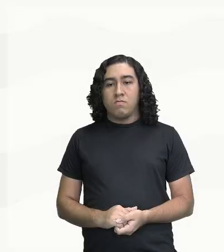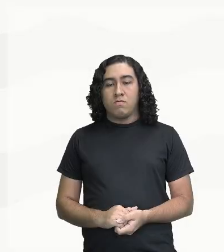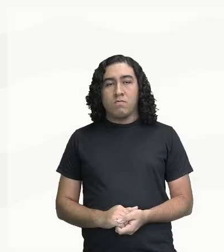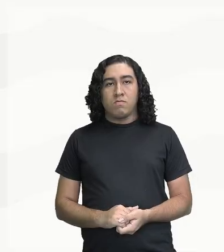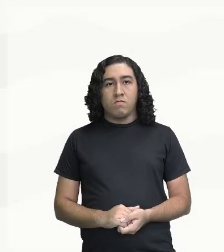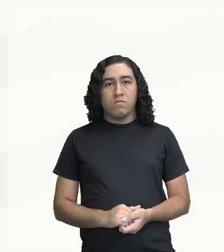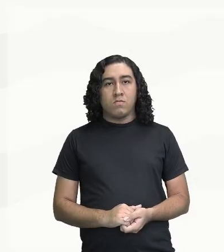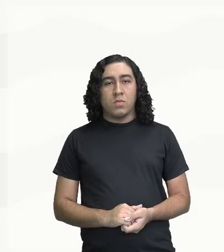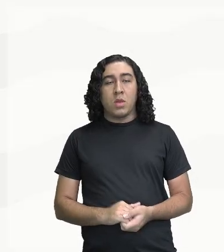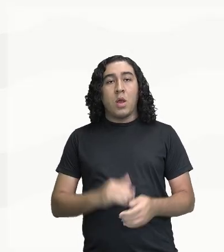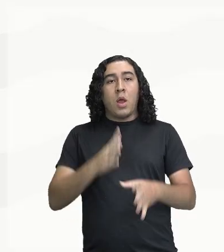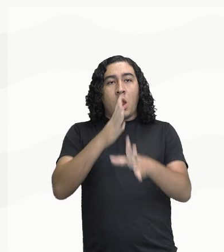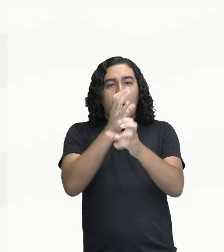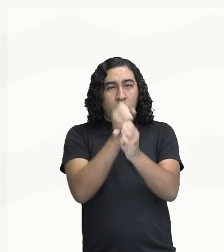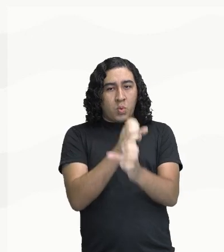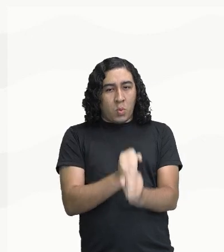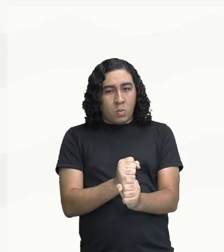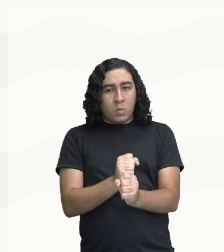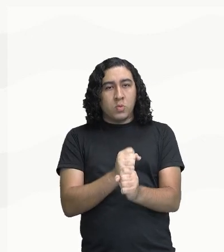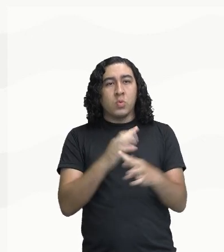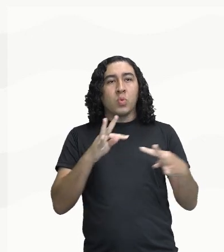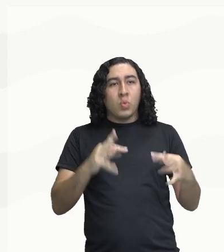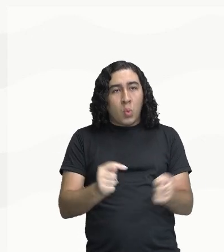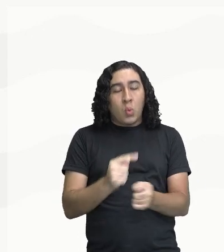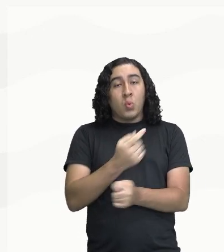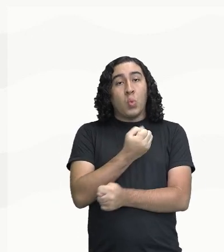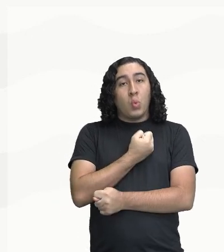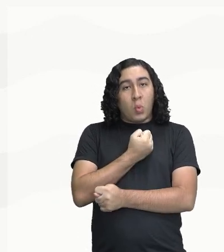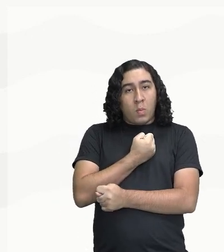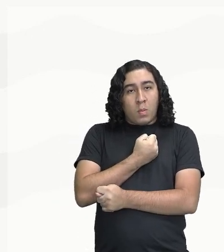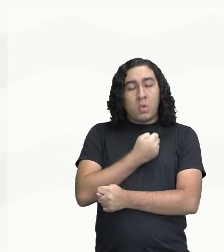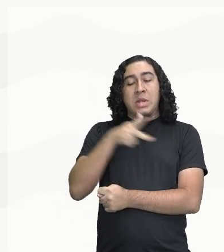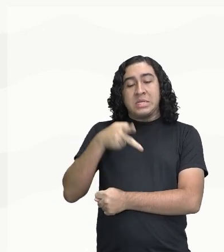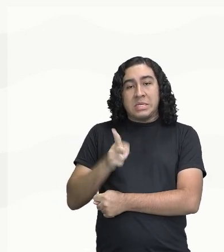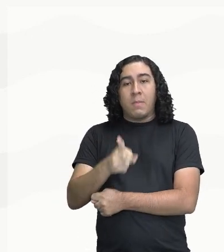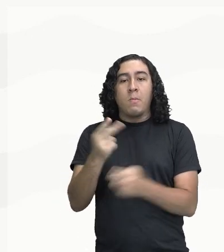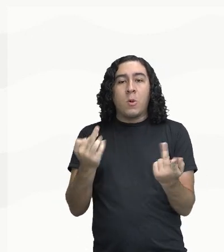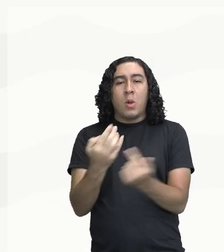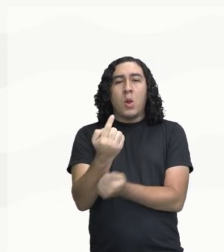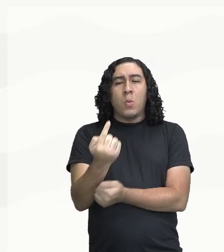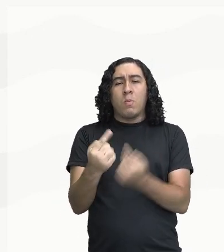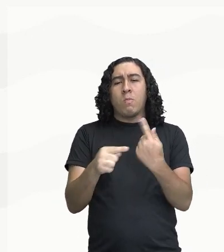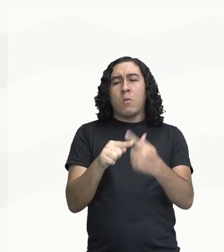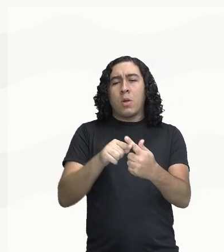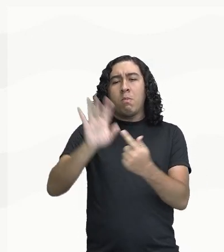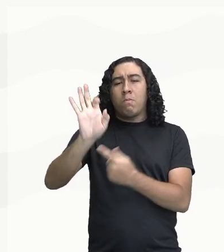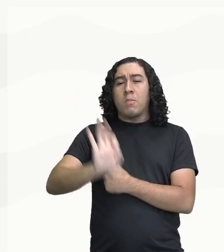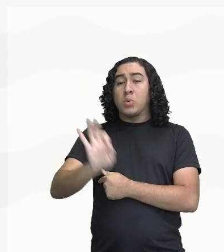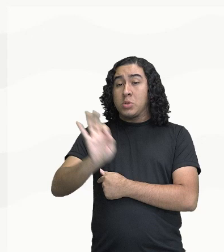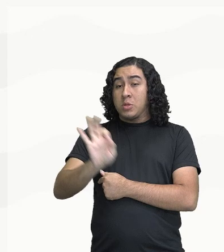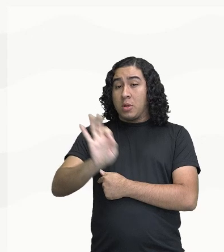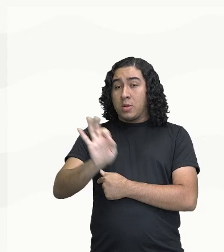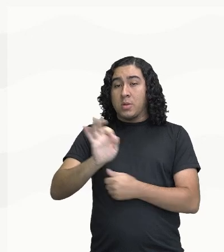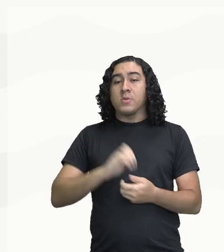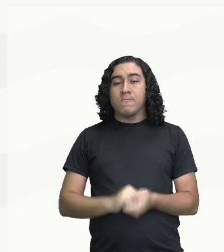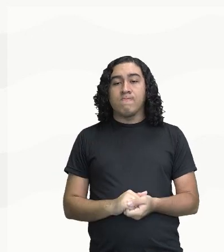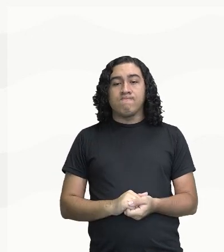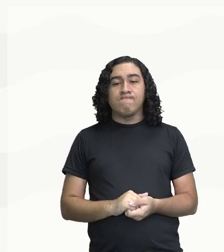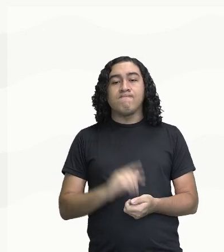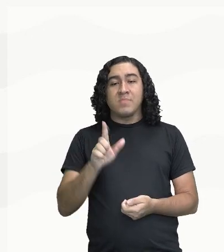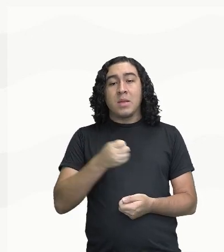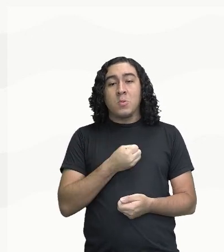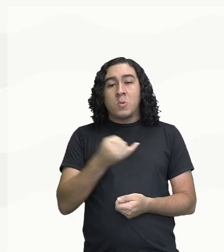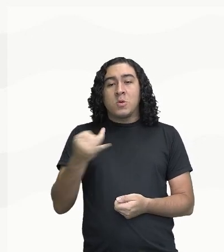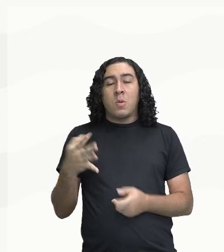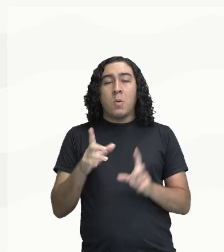é sempre igual a 1. Por quê? Porque nós estamos falando aí de porcentagem, nós estamos falando aí de valores